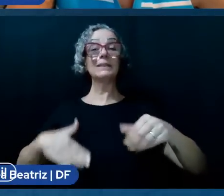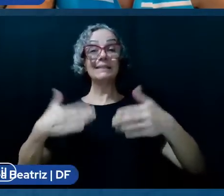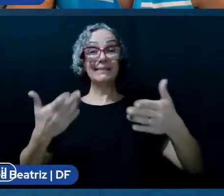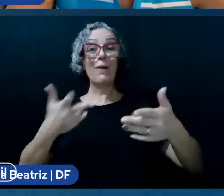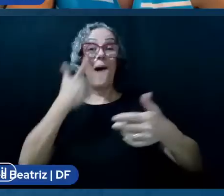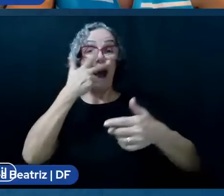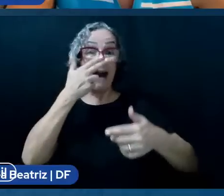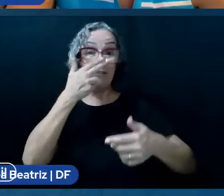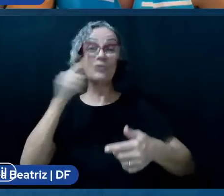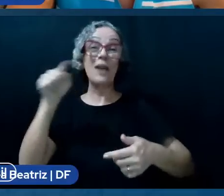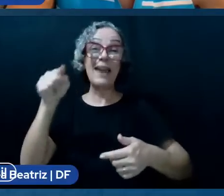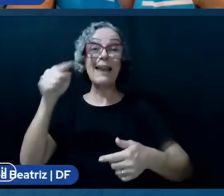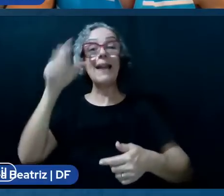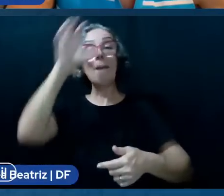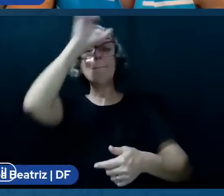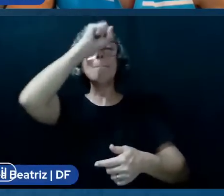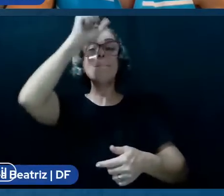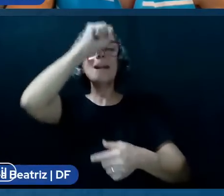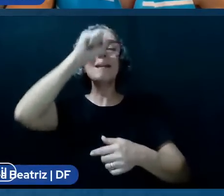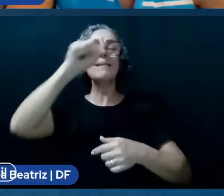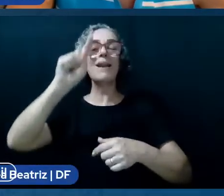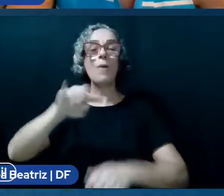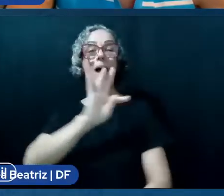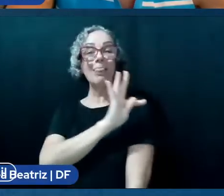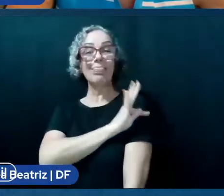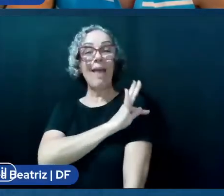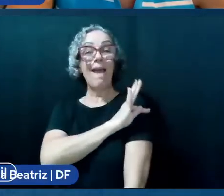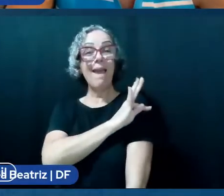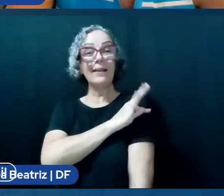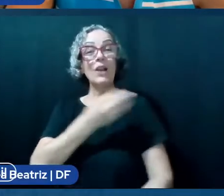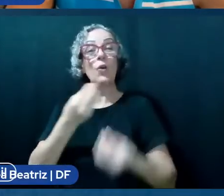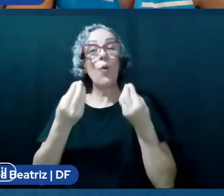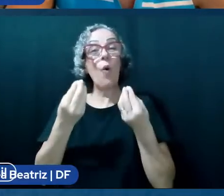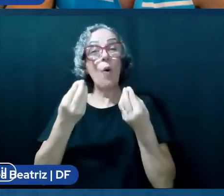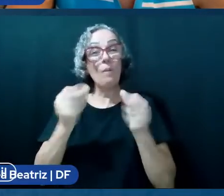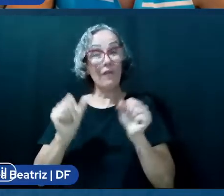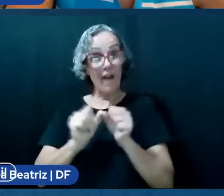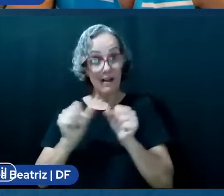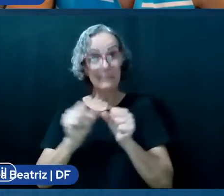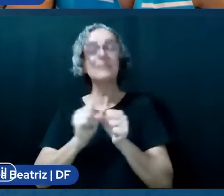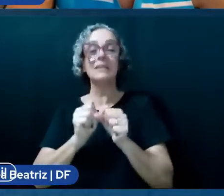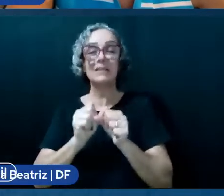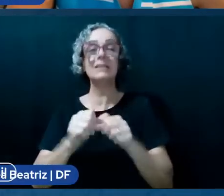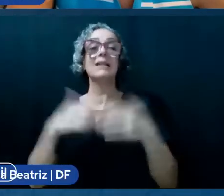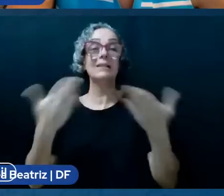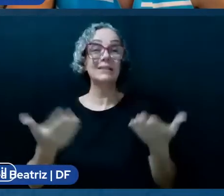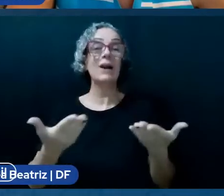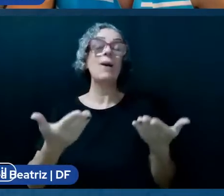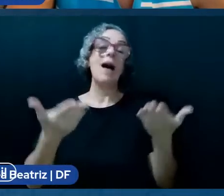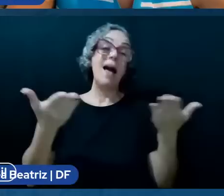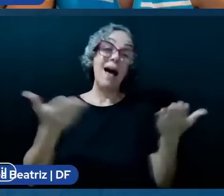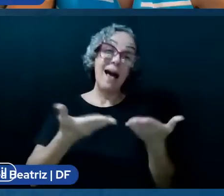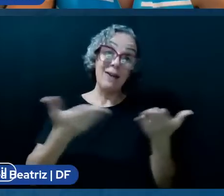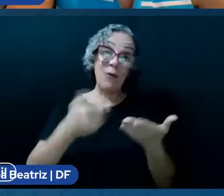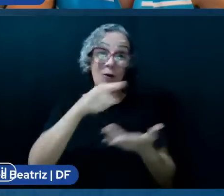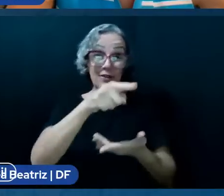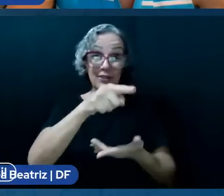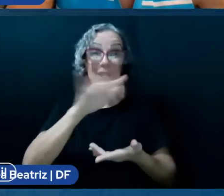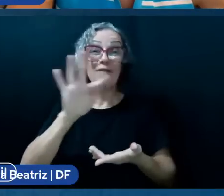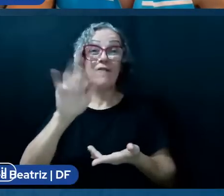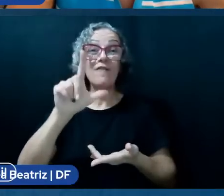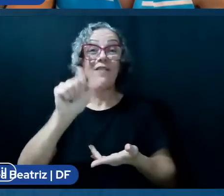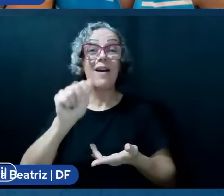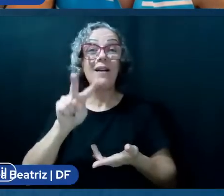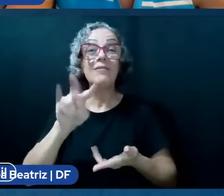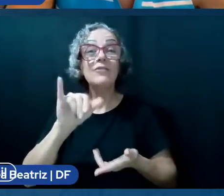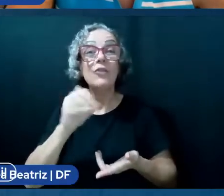não é? E conseguia fazer isso voluntariamente. Agora, como você está colocando, os convulsionários possivelmente nem tivessem ideia